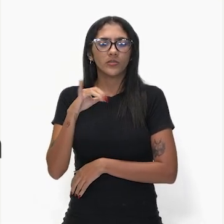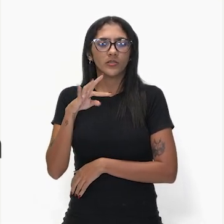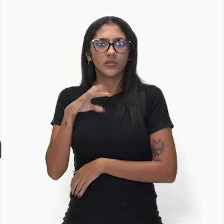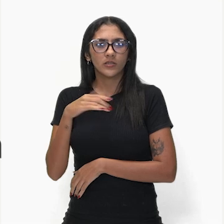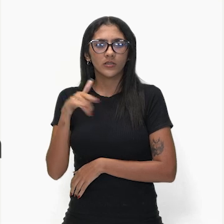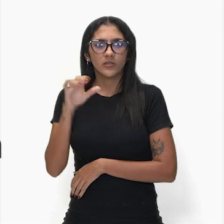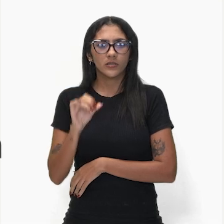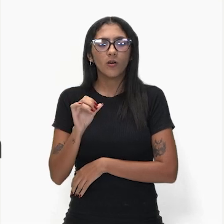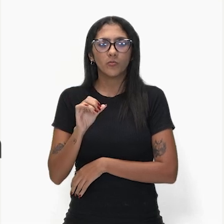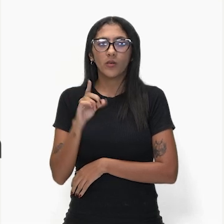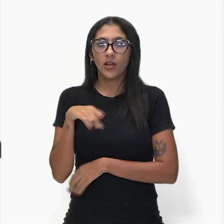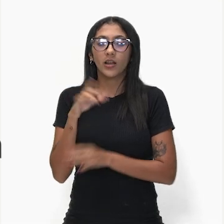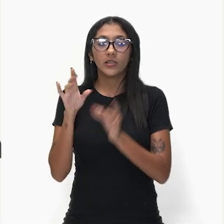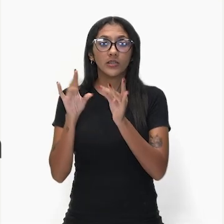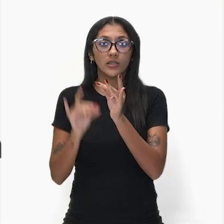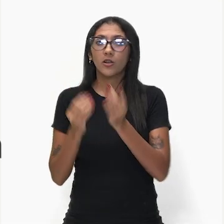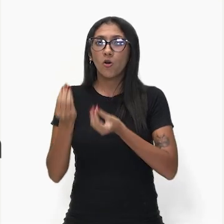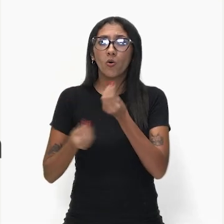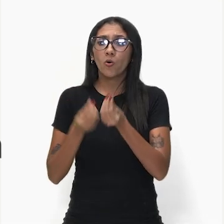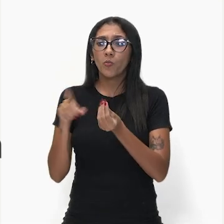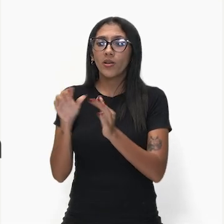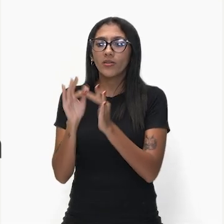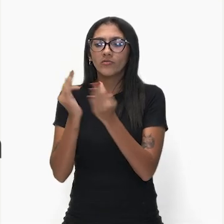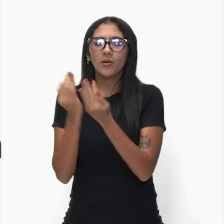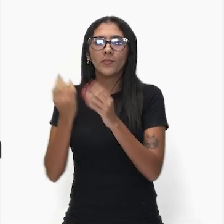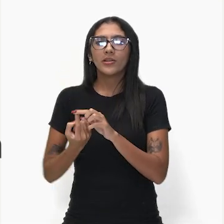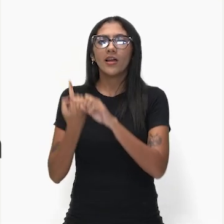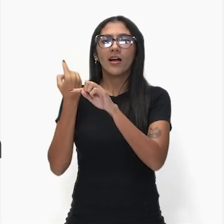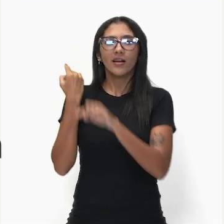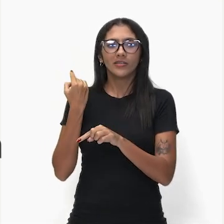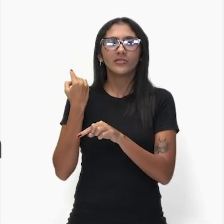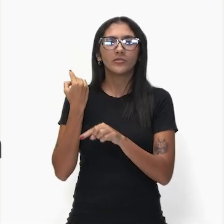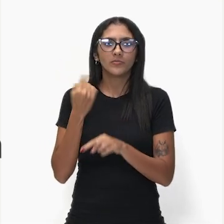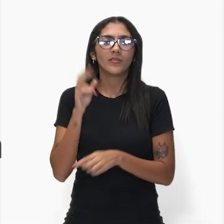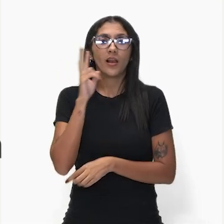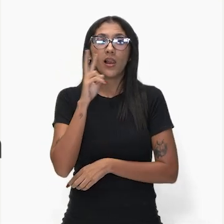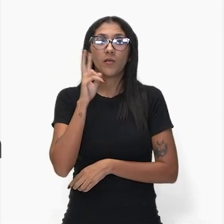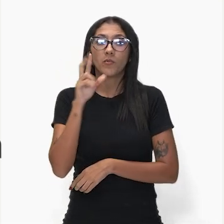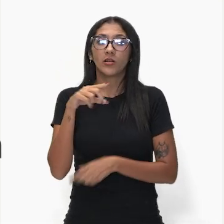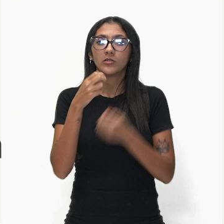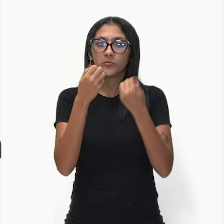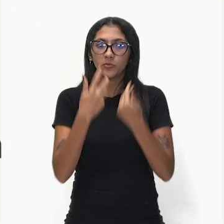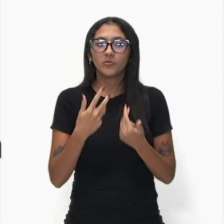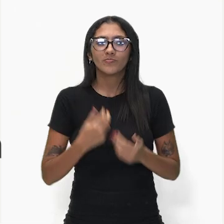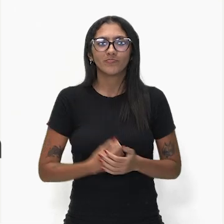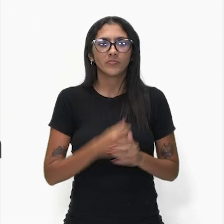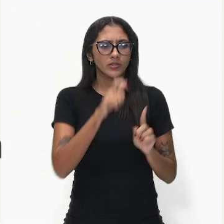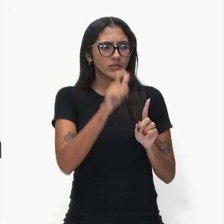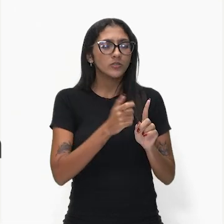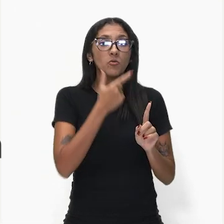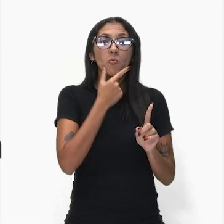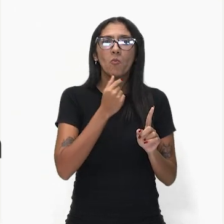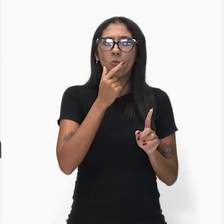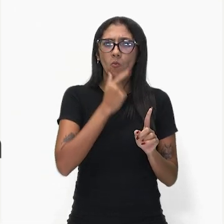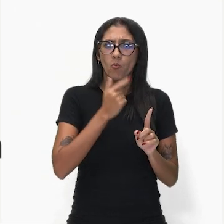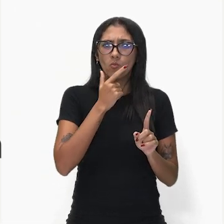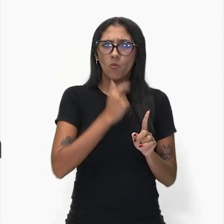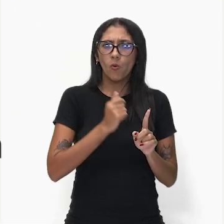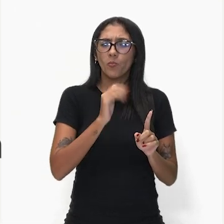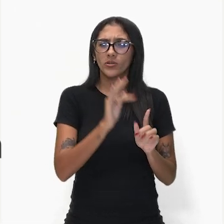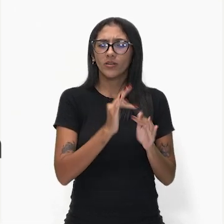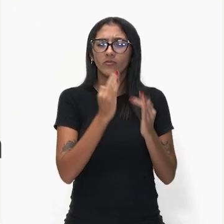personagens no antes. Observem aqui que ela foi ao passeio, olha só, Chico Bento chegando do